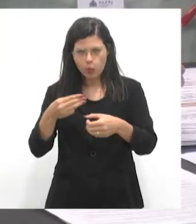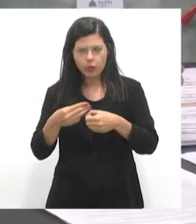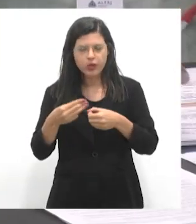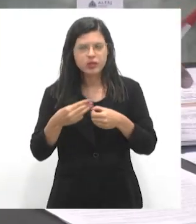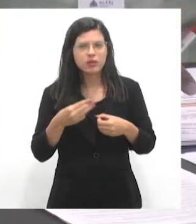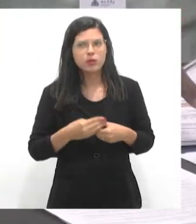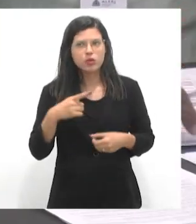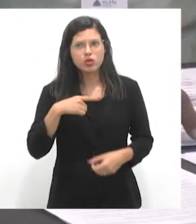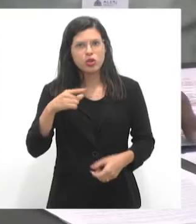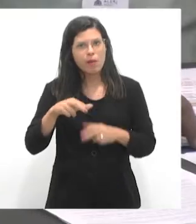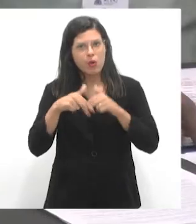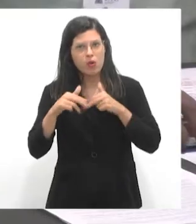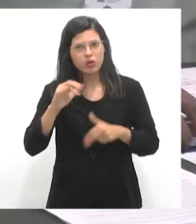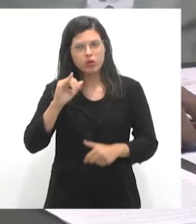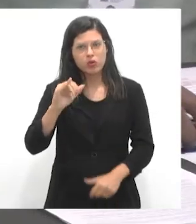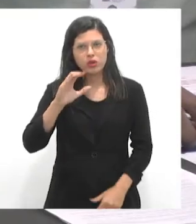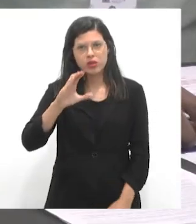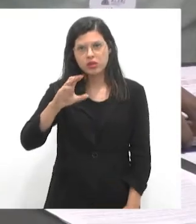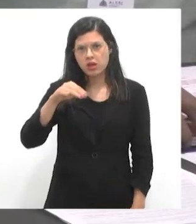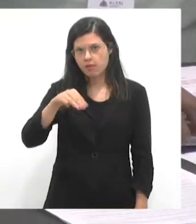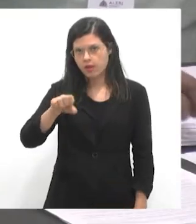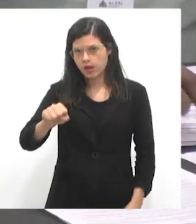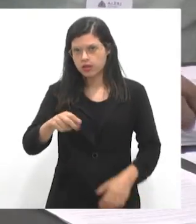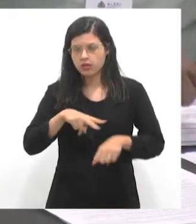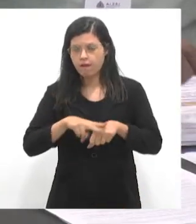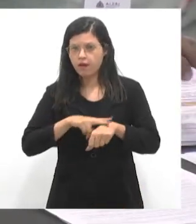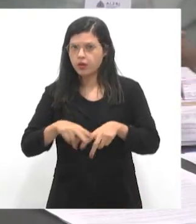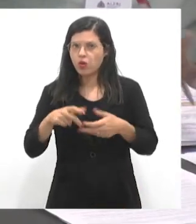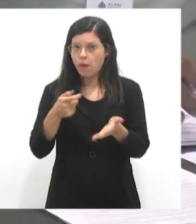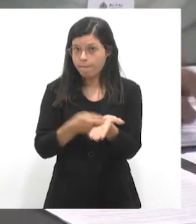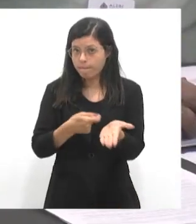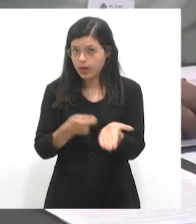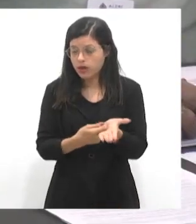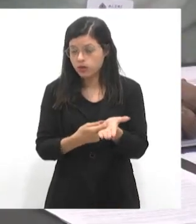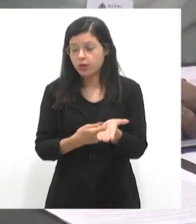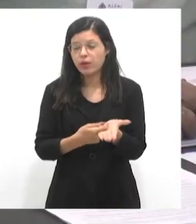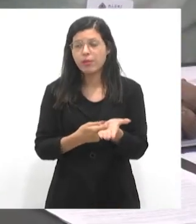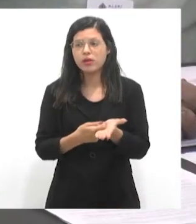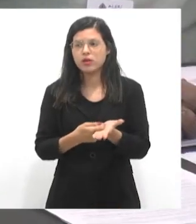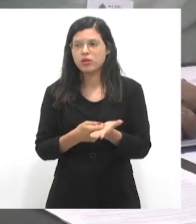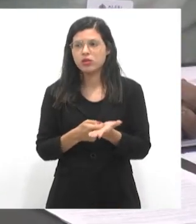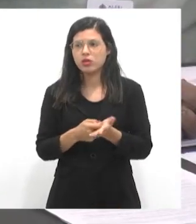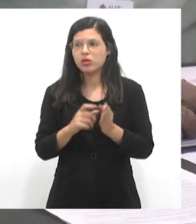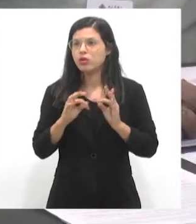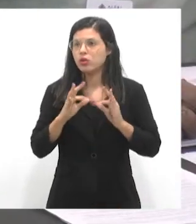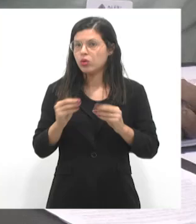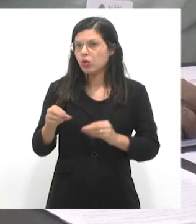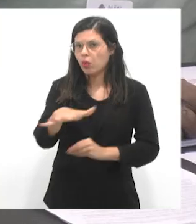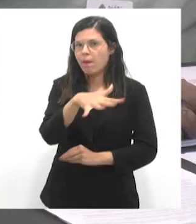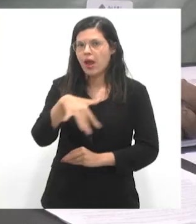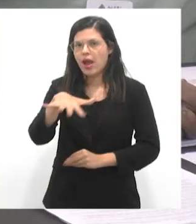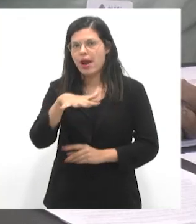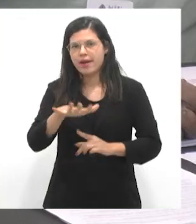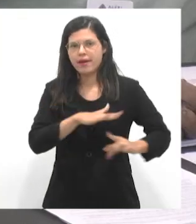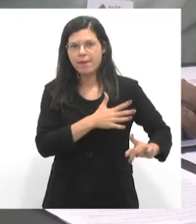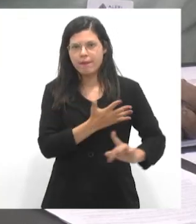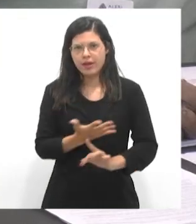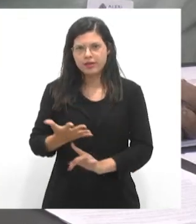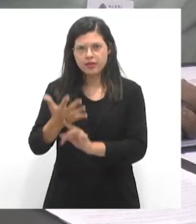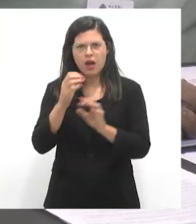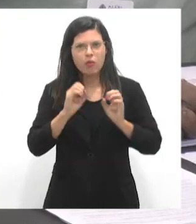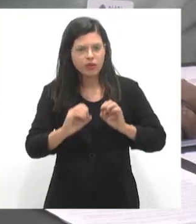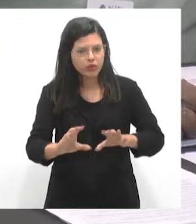do ICMS verde deveriam ser obrigatoriamente todos para a área ambiental.